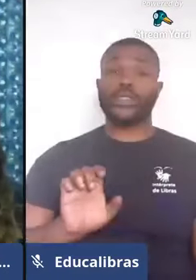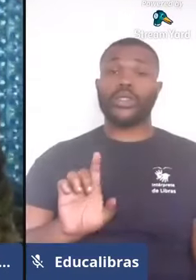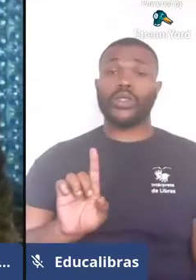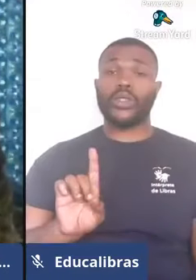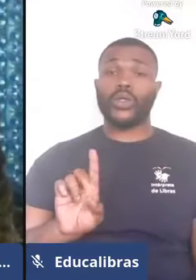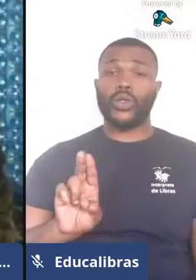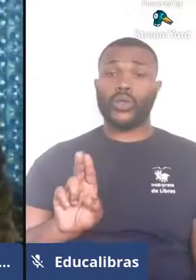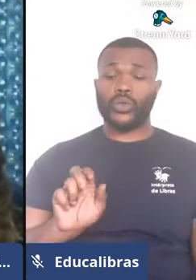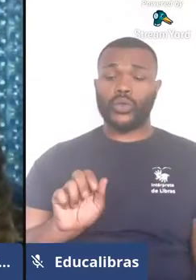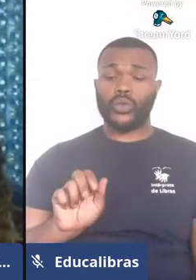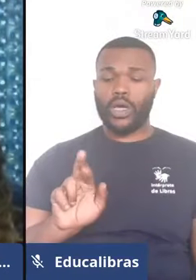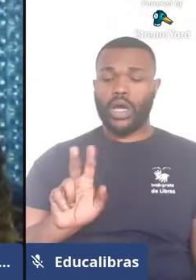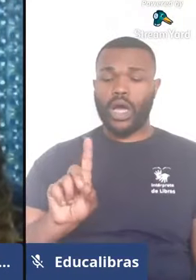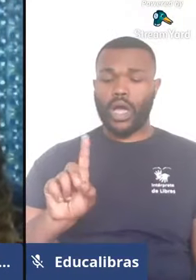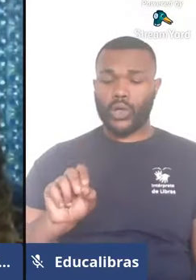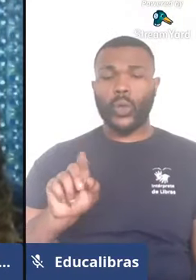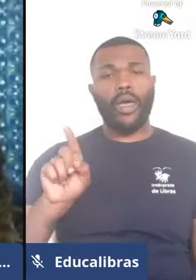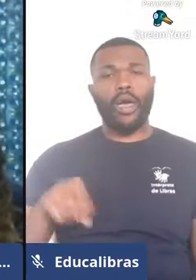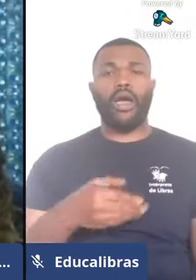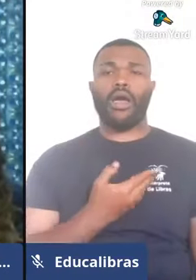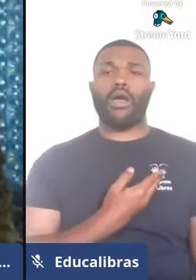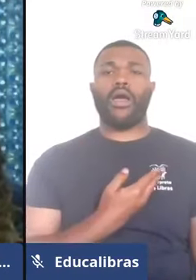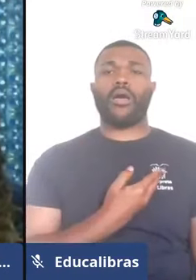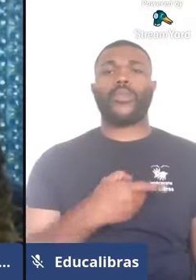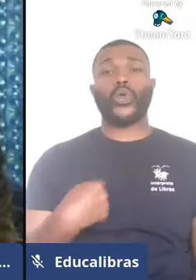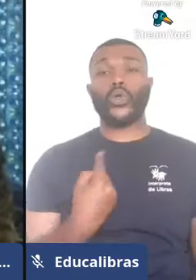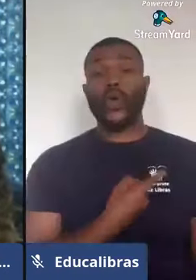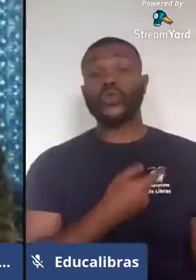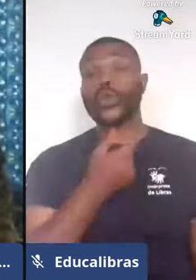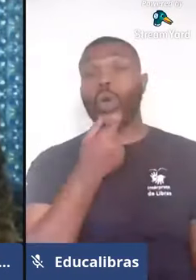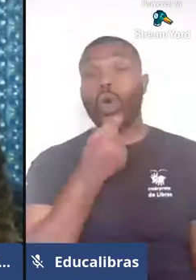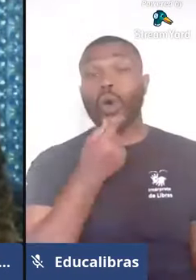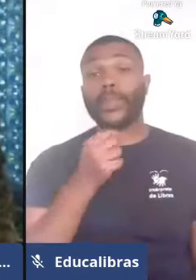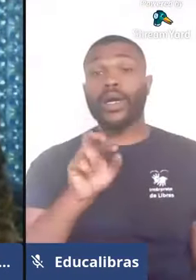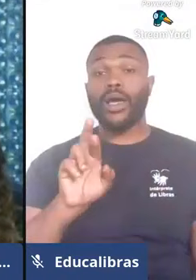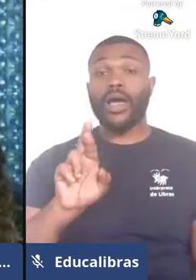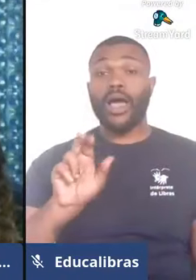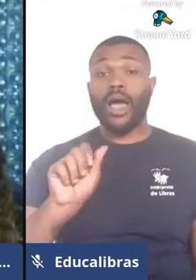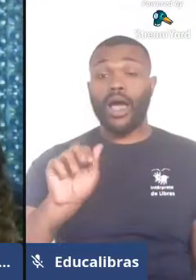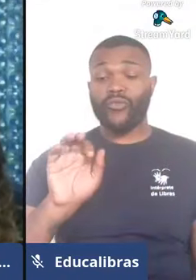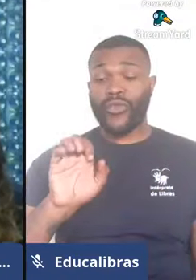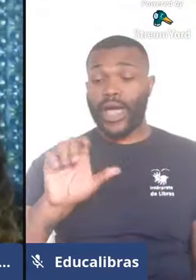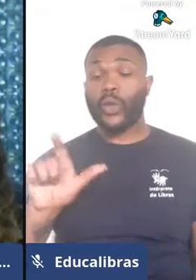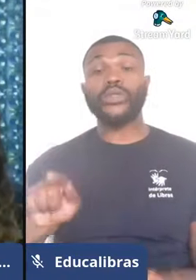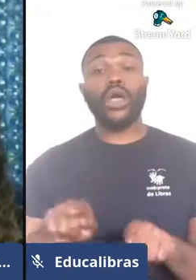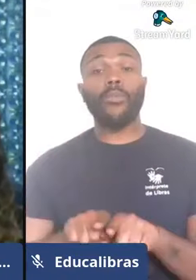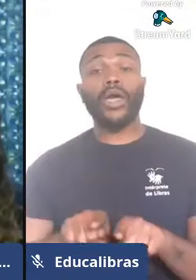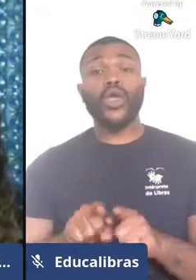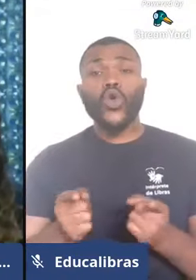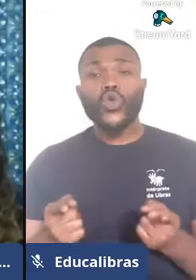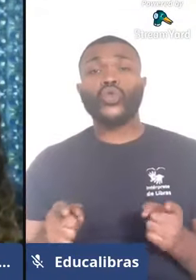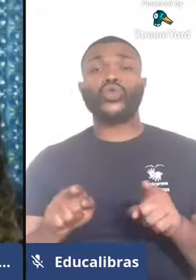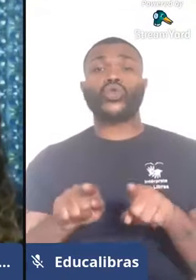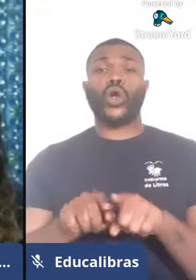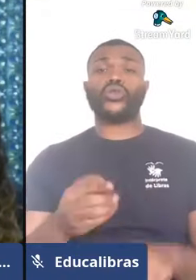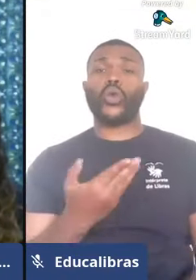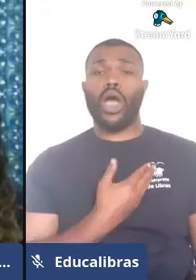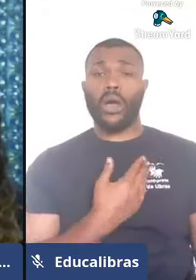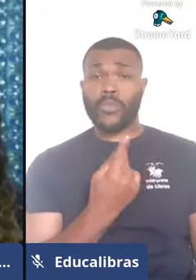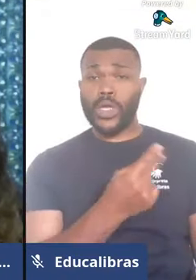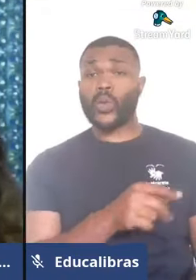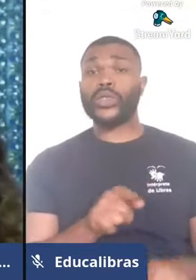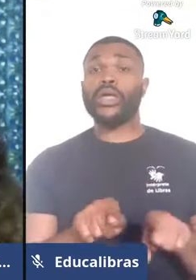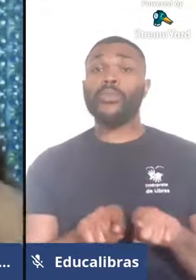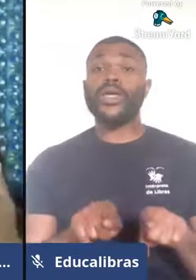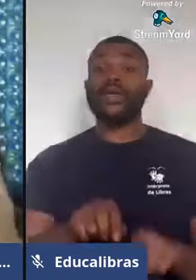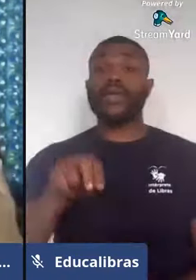amigão nosso. Como eu disse, o Rafael Publio está aqui com a gente, seu sócio, nosso amigo. Valerina Alves, de Mogi das Cruzes,